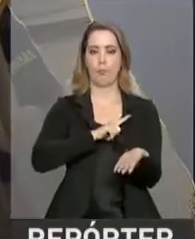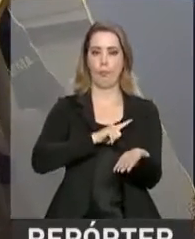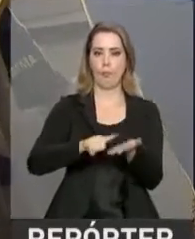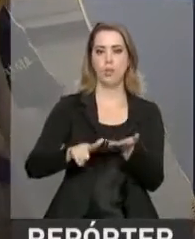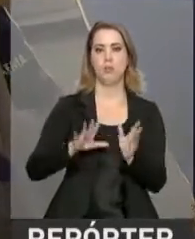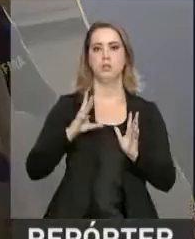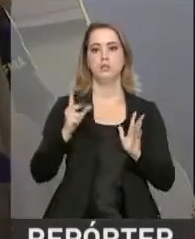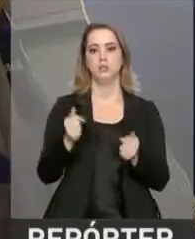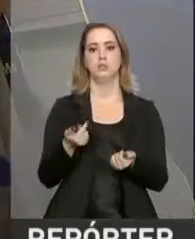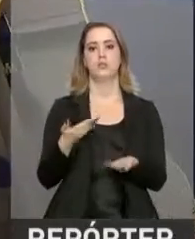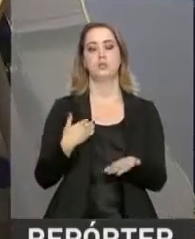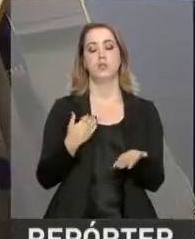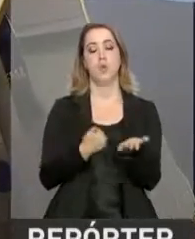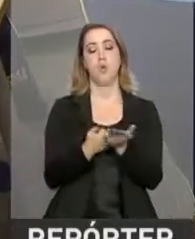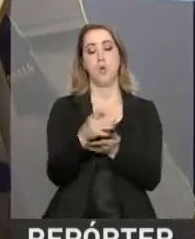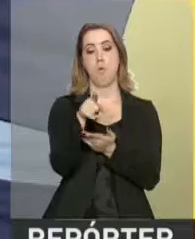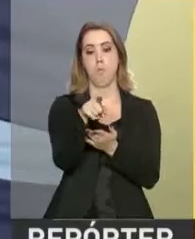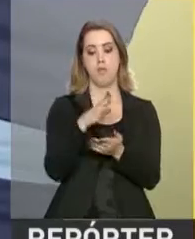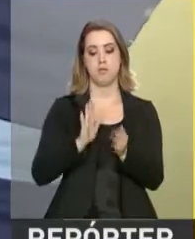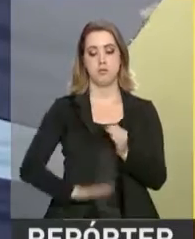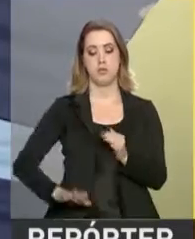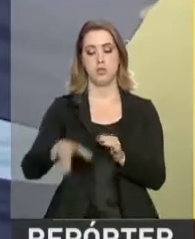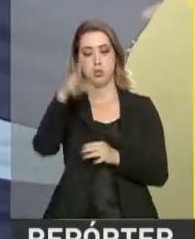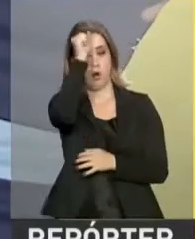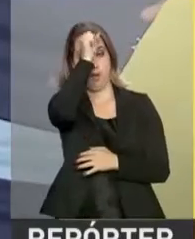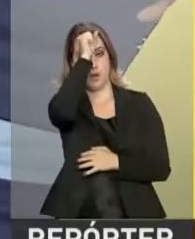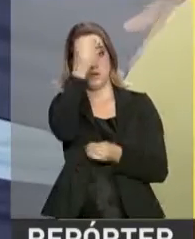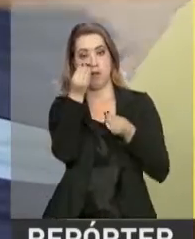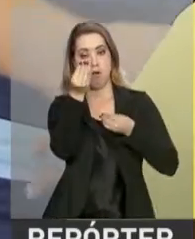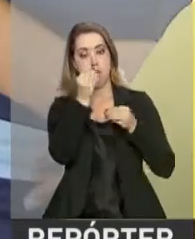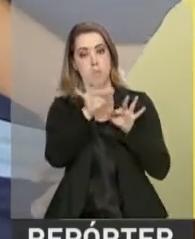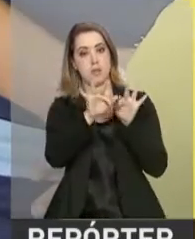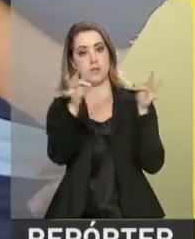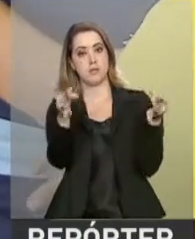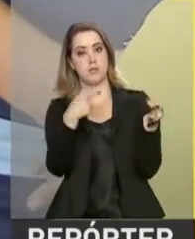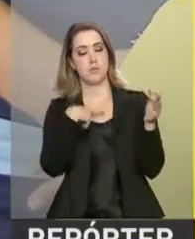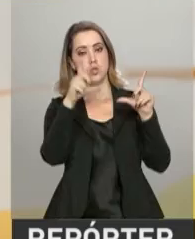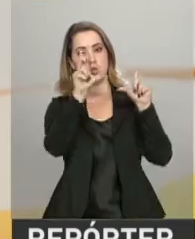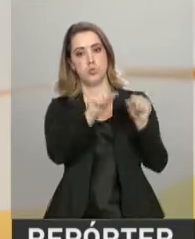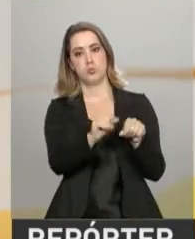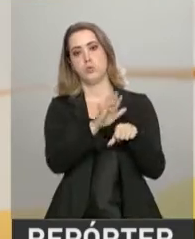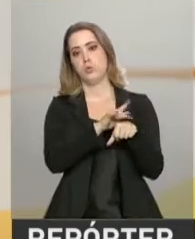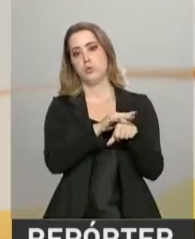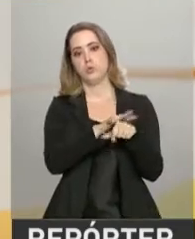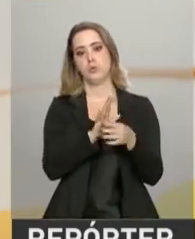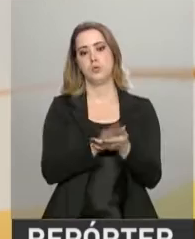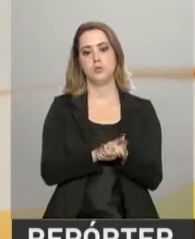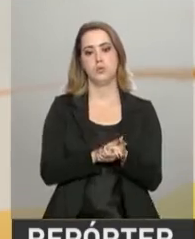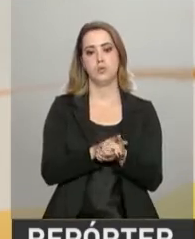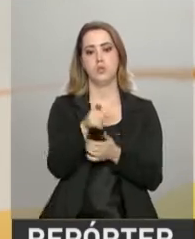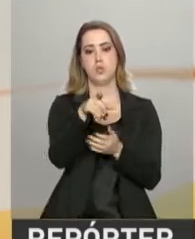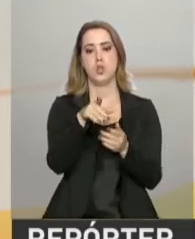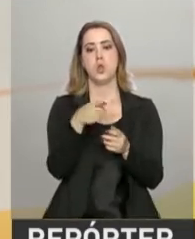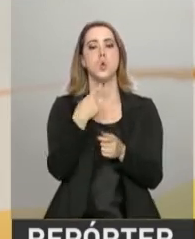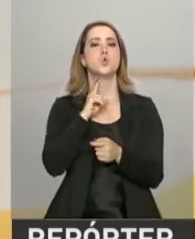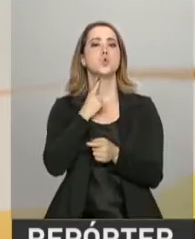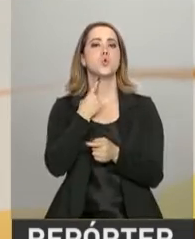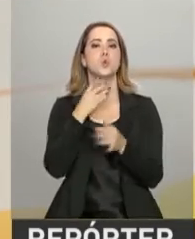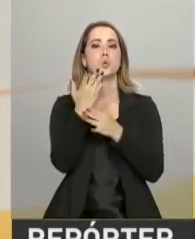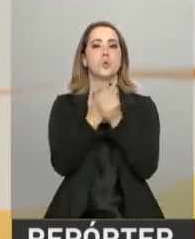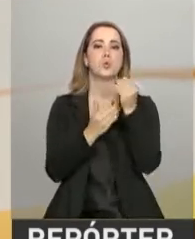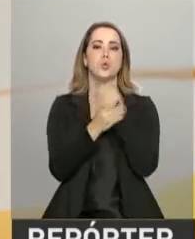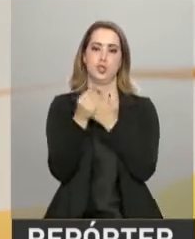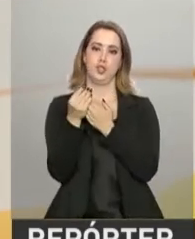aprendendo desde cedo a importância de ter hábitos simples que diminui muito as chances de contaminação cachê para mim